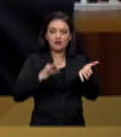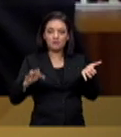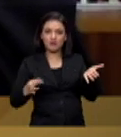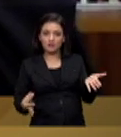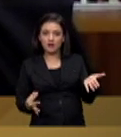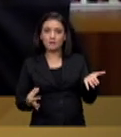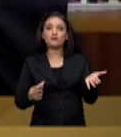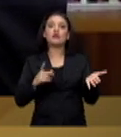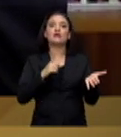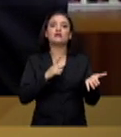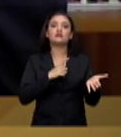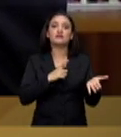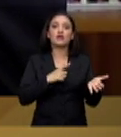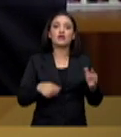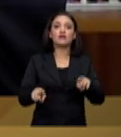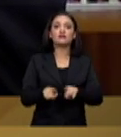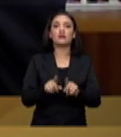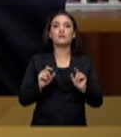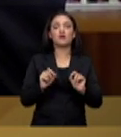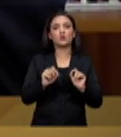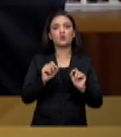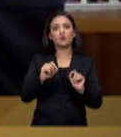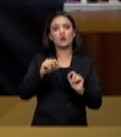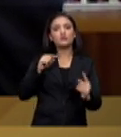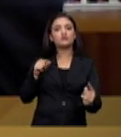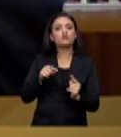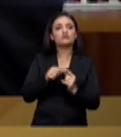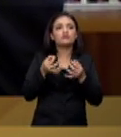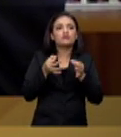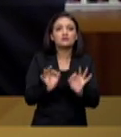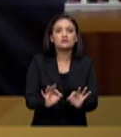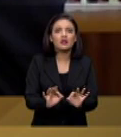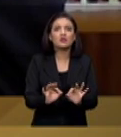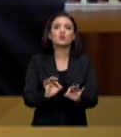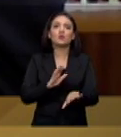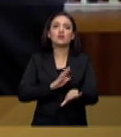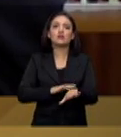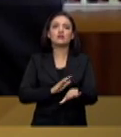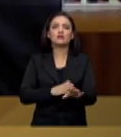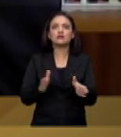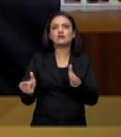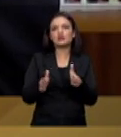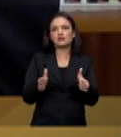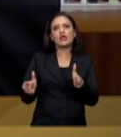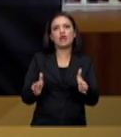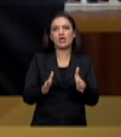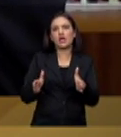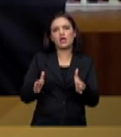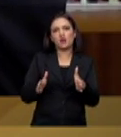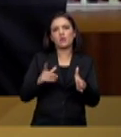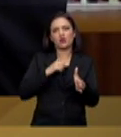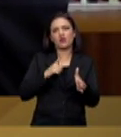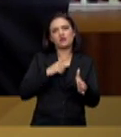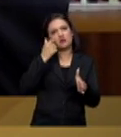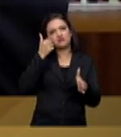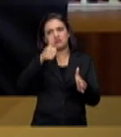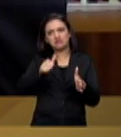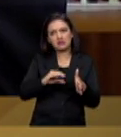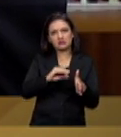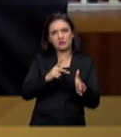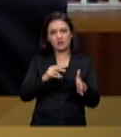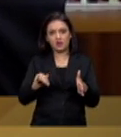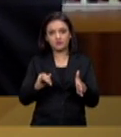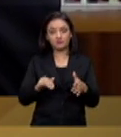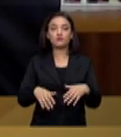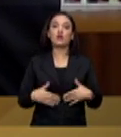de fato determinado e define o prazo de sua duração. Segundo os